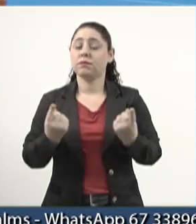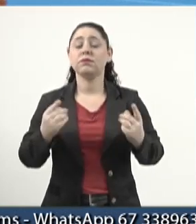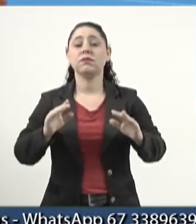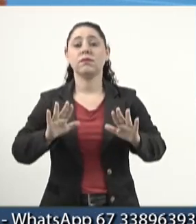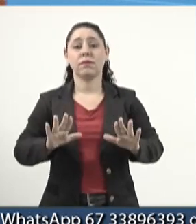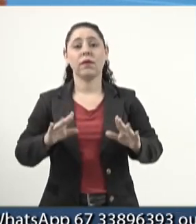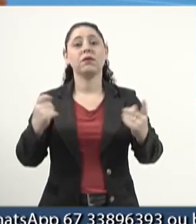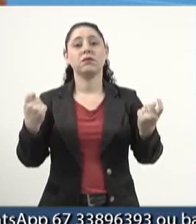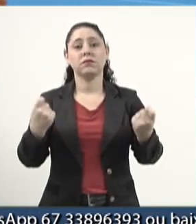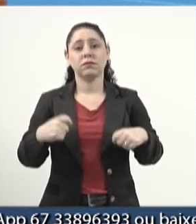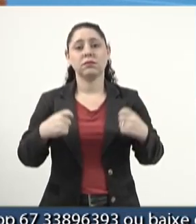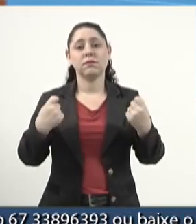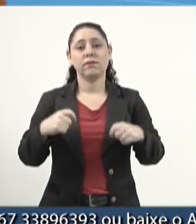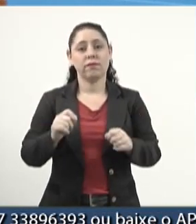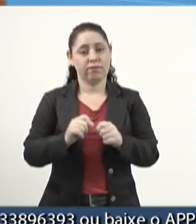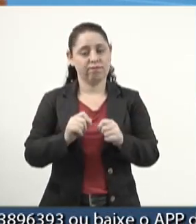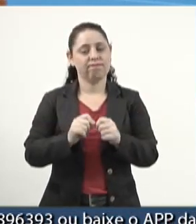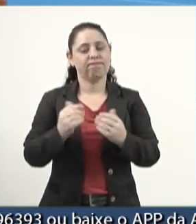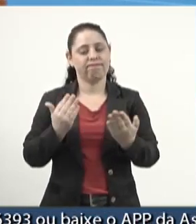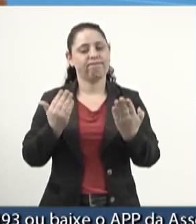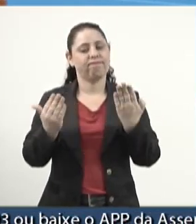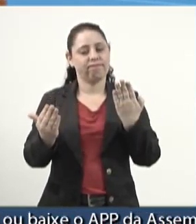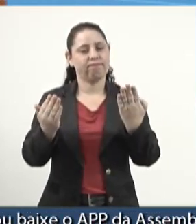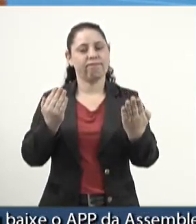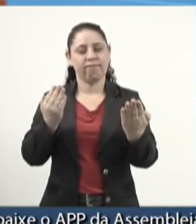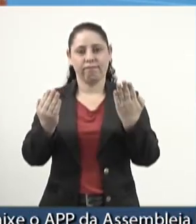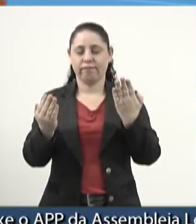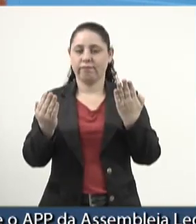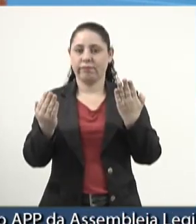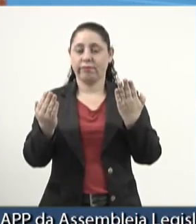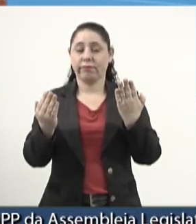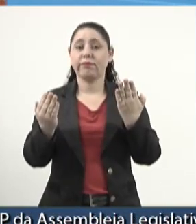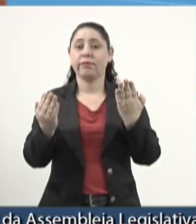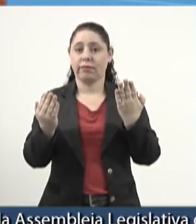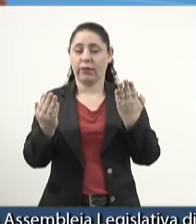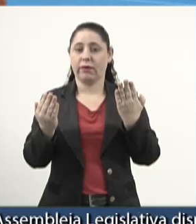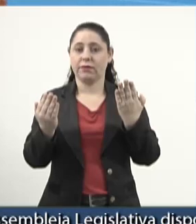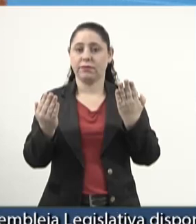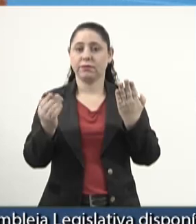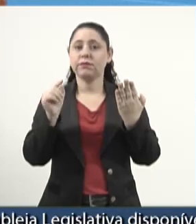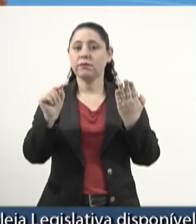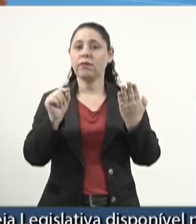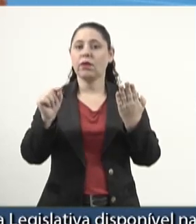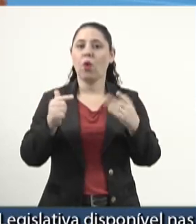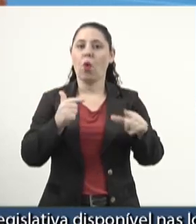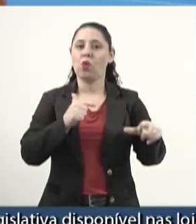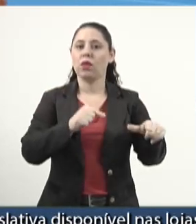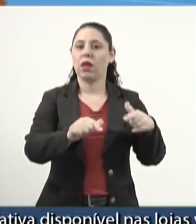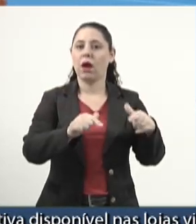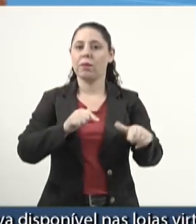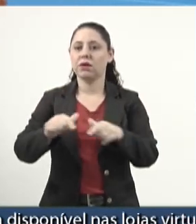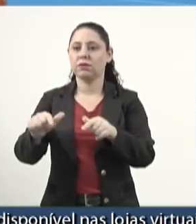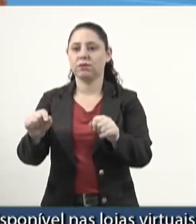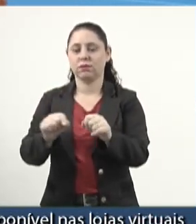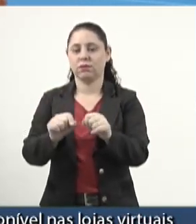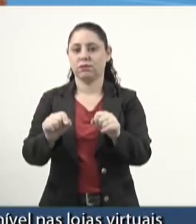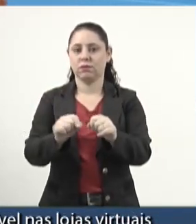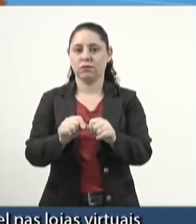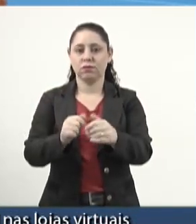Mas é preciso a gente fazer uma comparação sobre o trabalho que ele vem